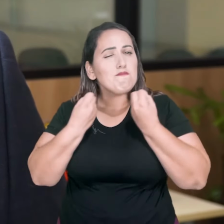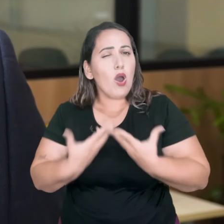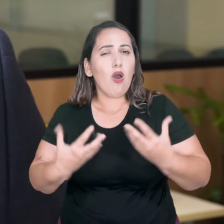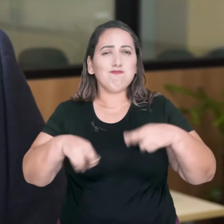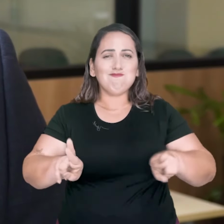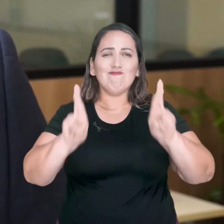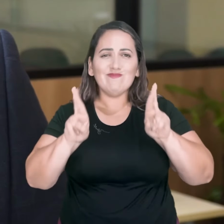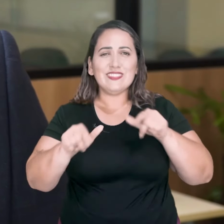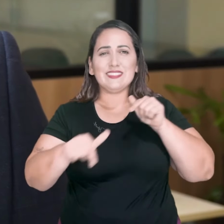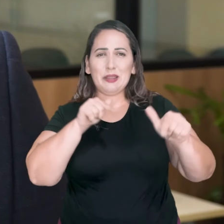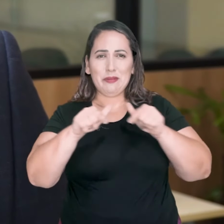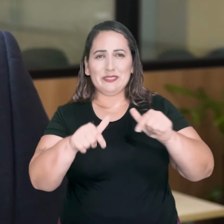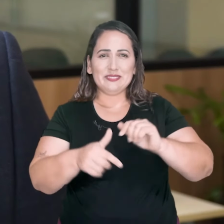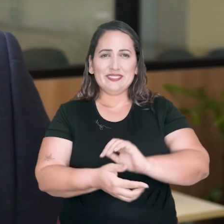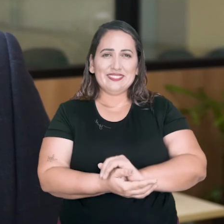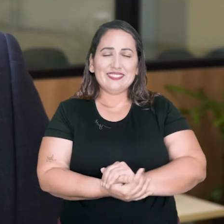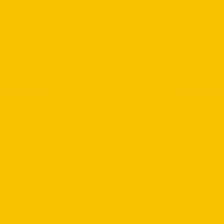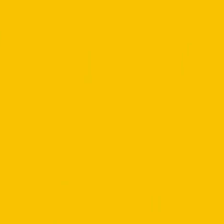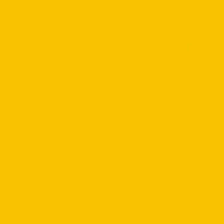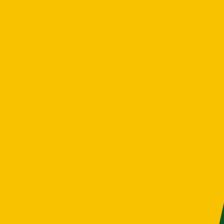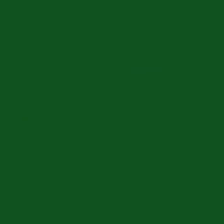ideias para que podemos aproveitar da melhor forma possível